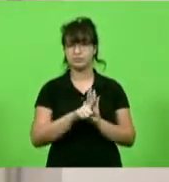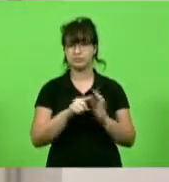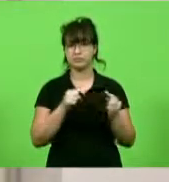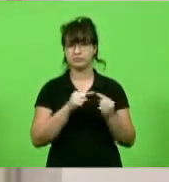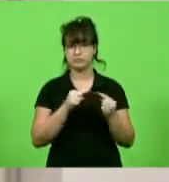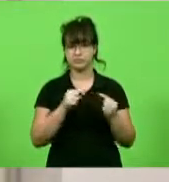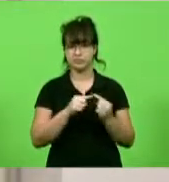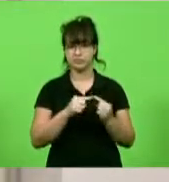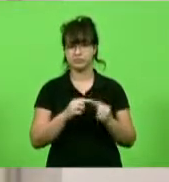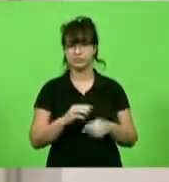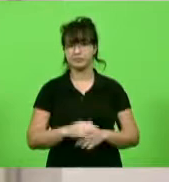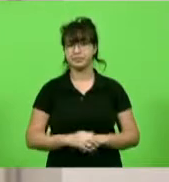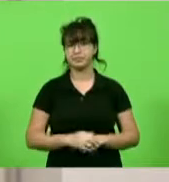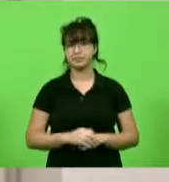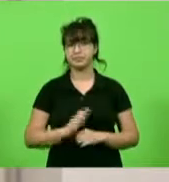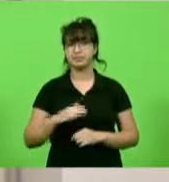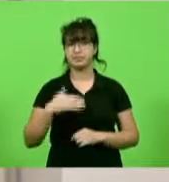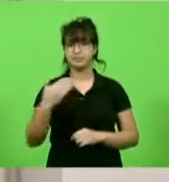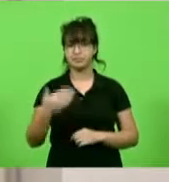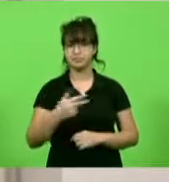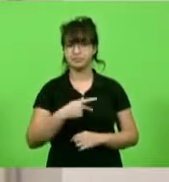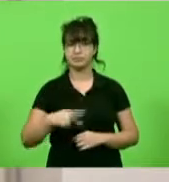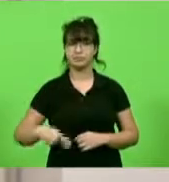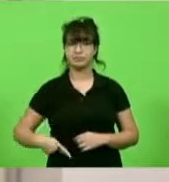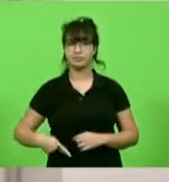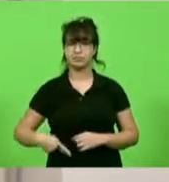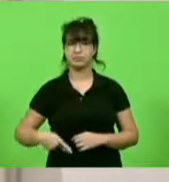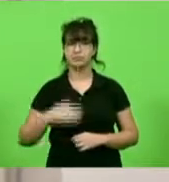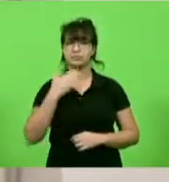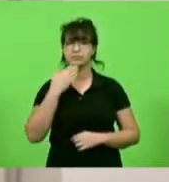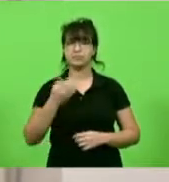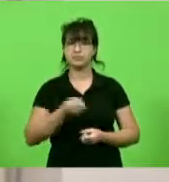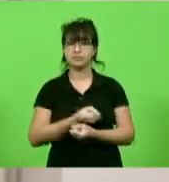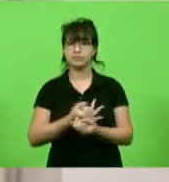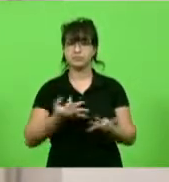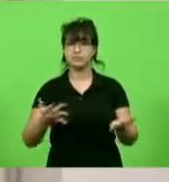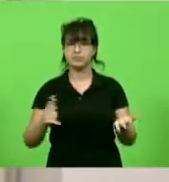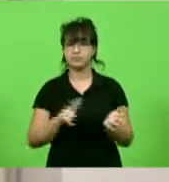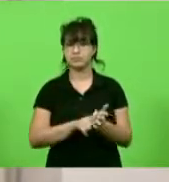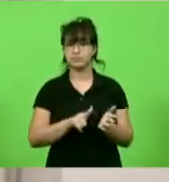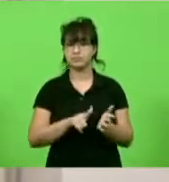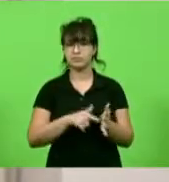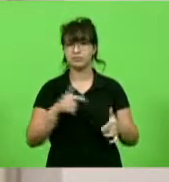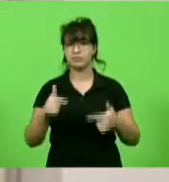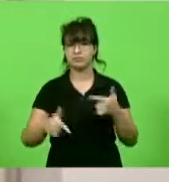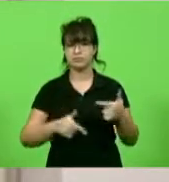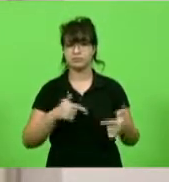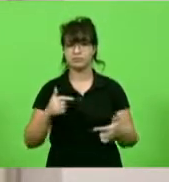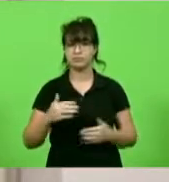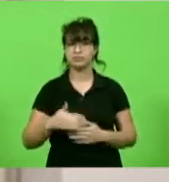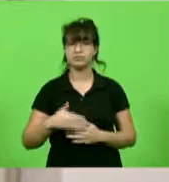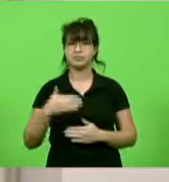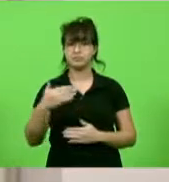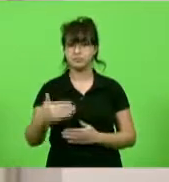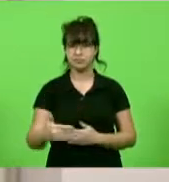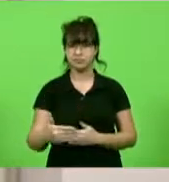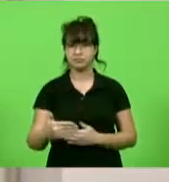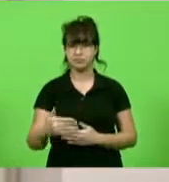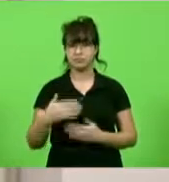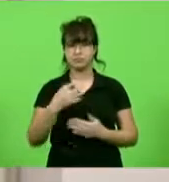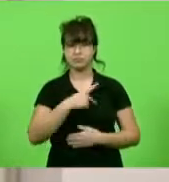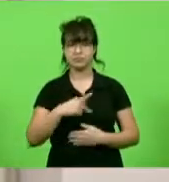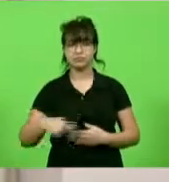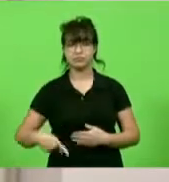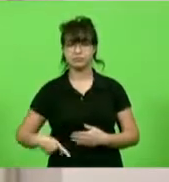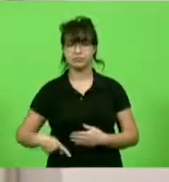Expediente. O senhor presidente solicitou que se procedesse à distribuição. Ato contínuo, senhor presidente deu ciência ao